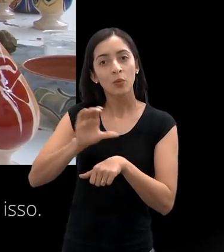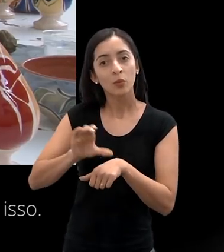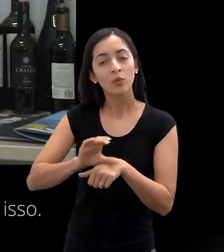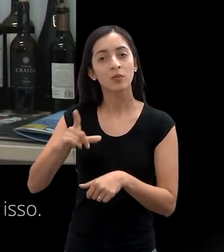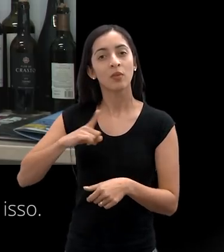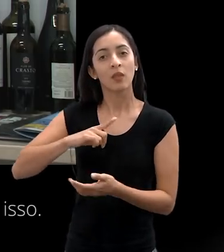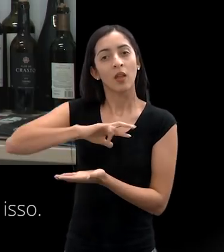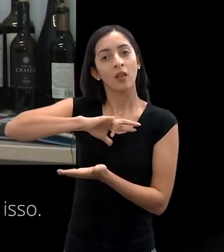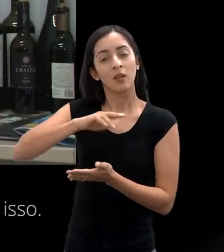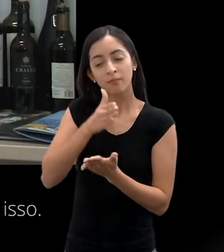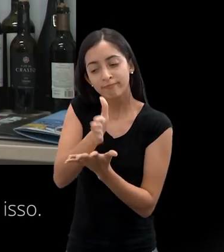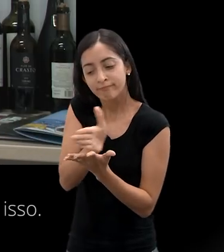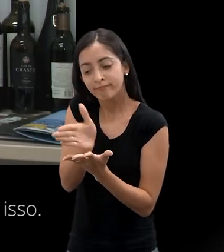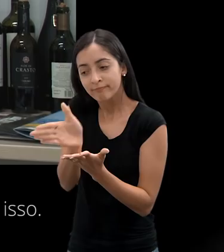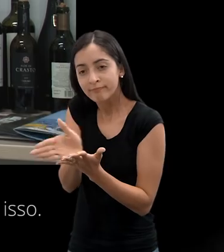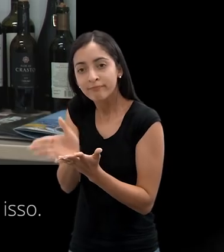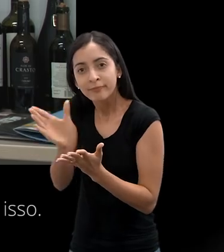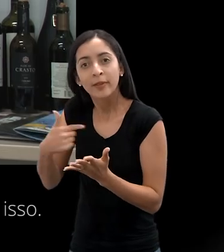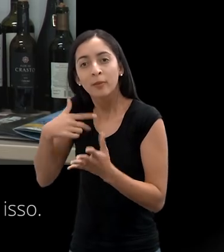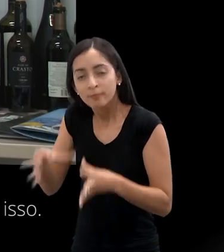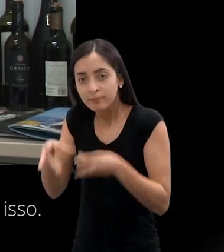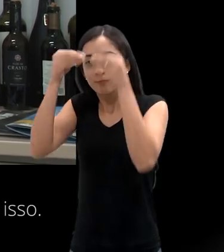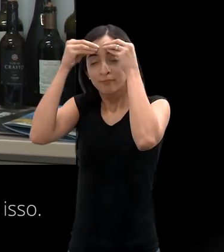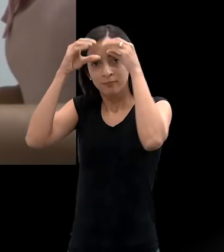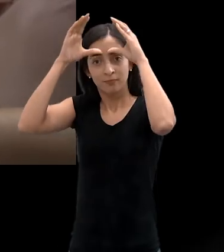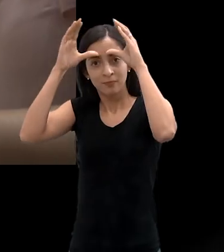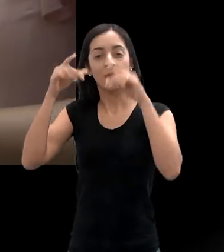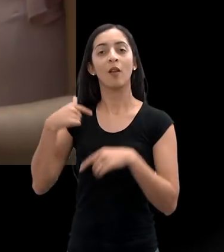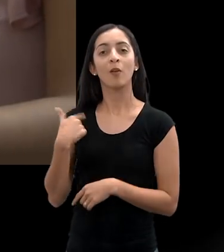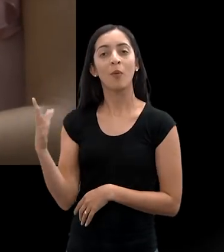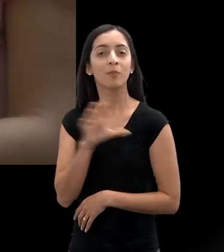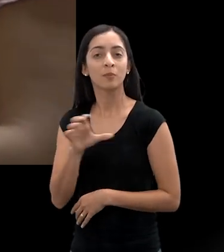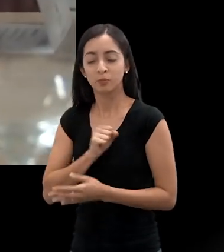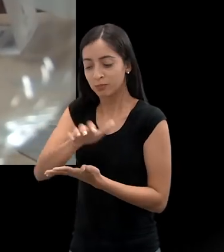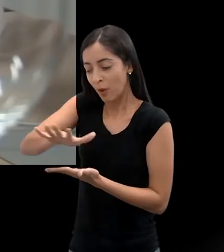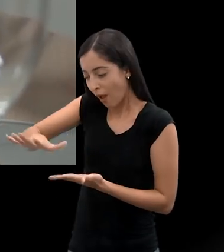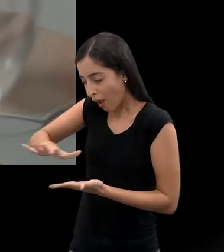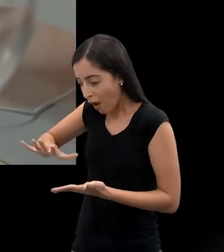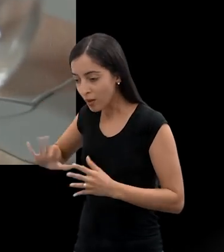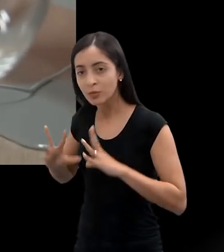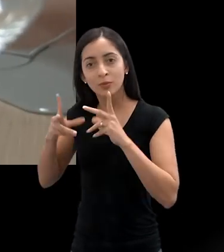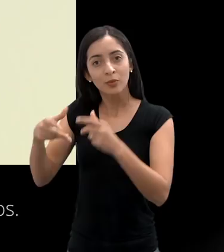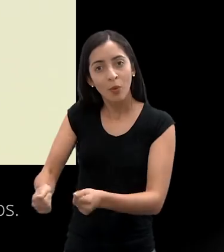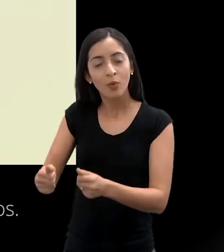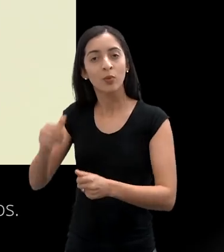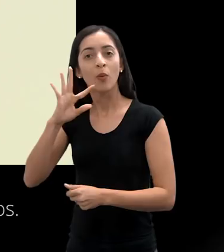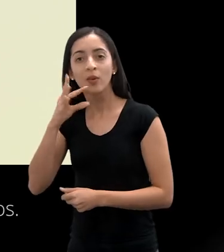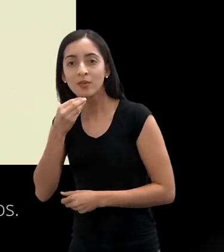hoje. O curso trabalhou diversas áreas e eu acabei agregando isso. Tem várias áreas e você acaba se apaixonando por